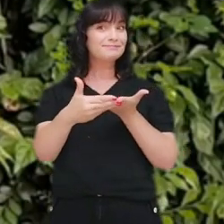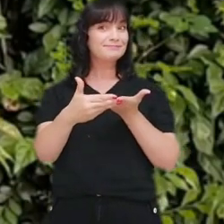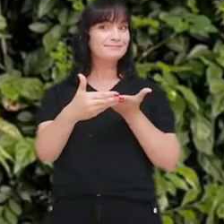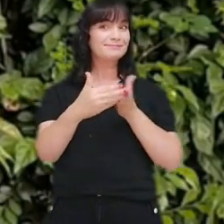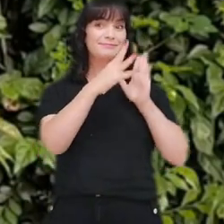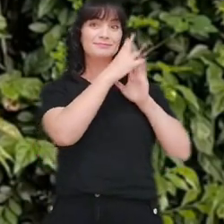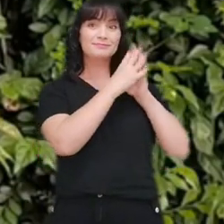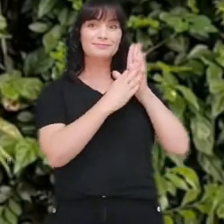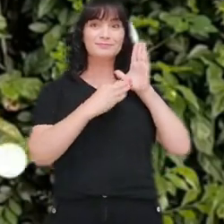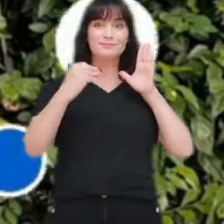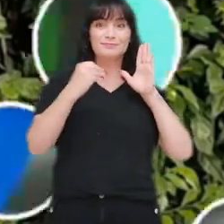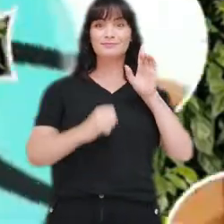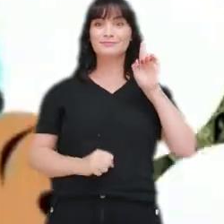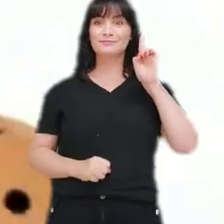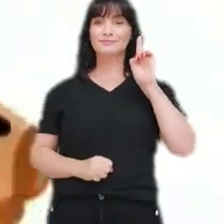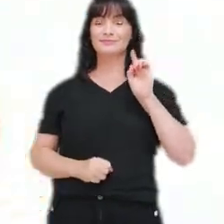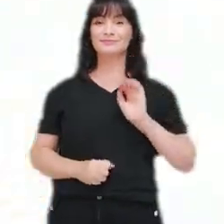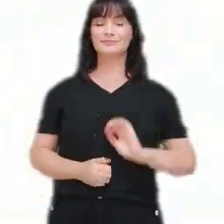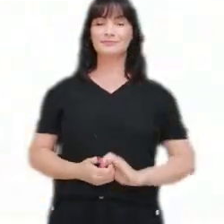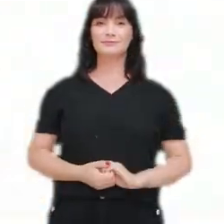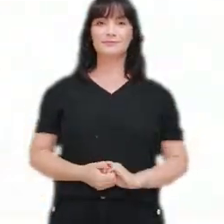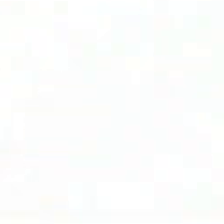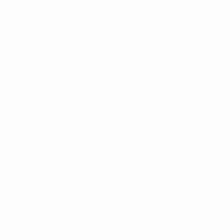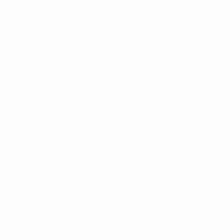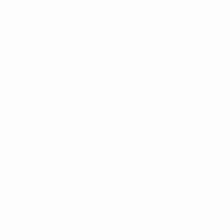Listen and repeat!